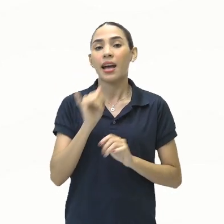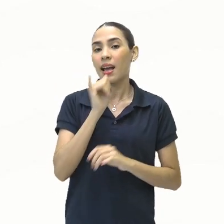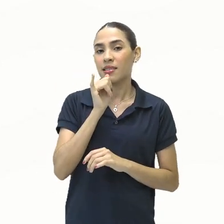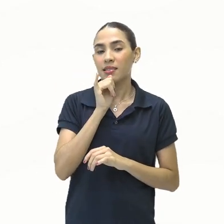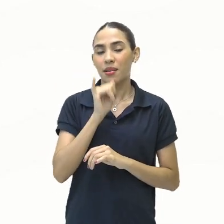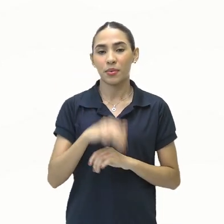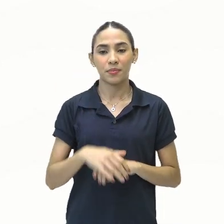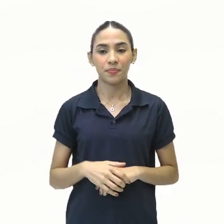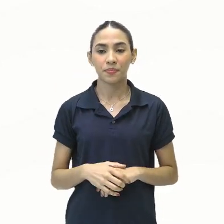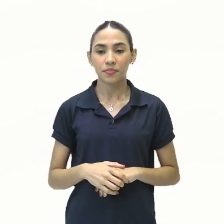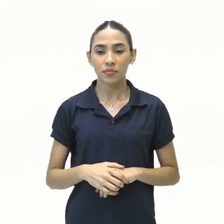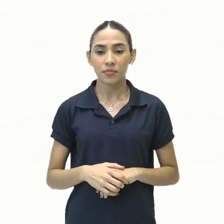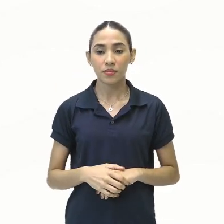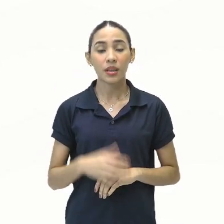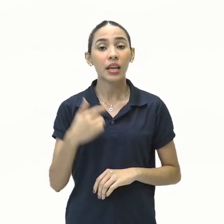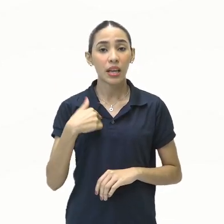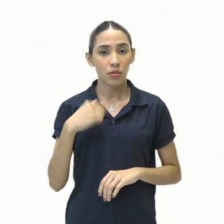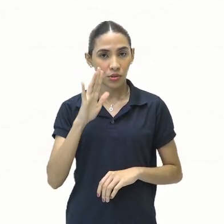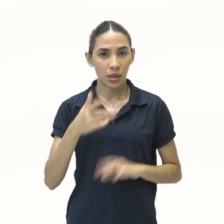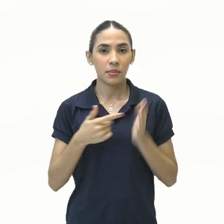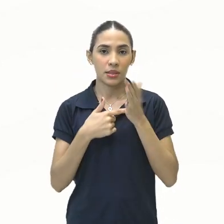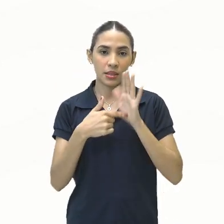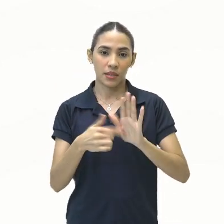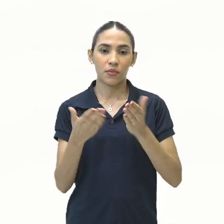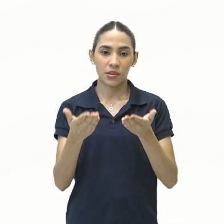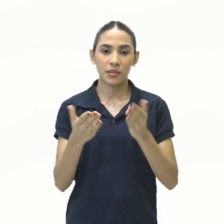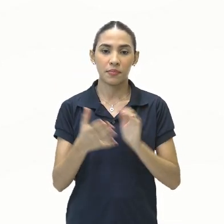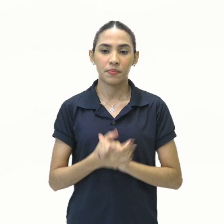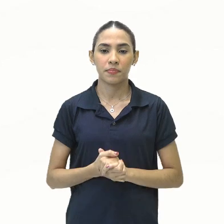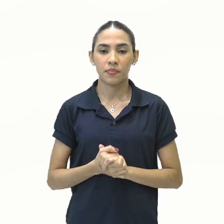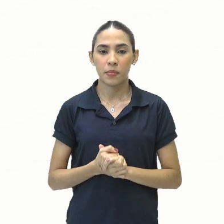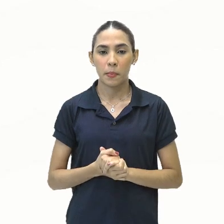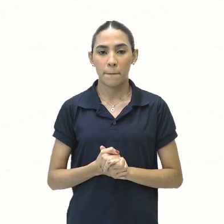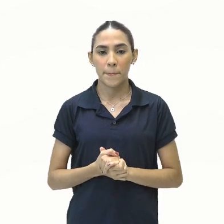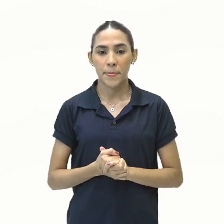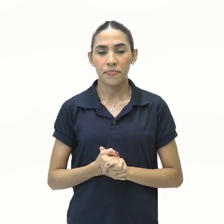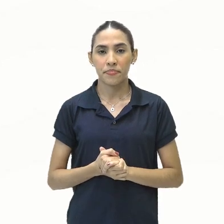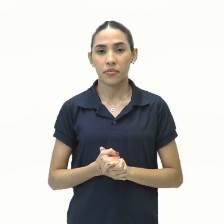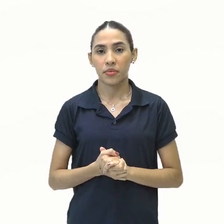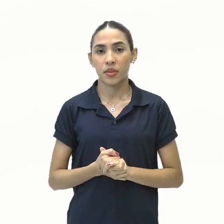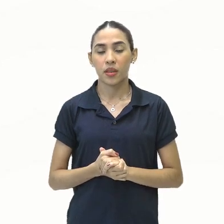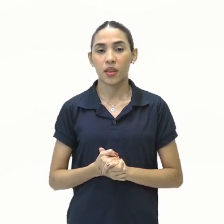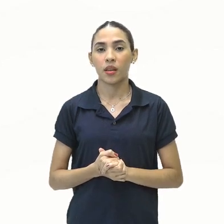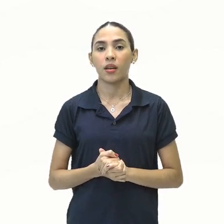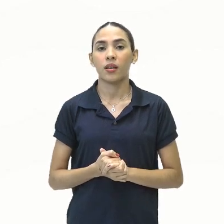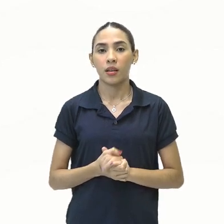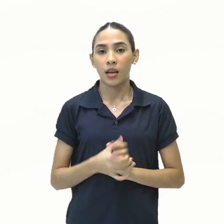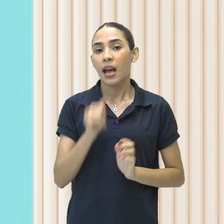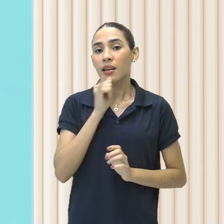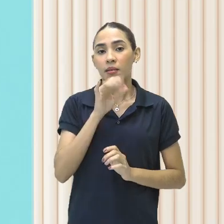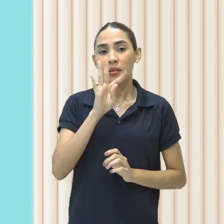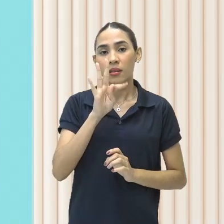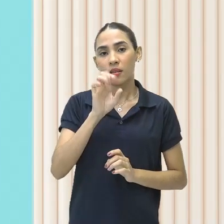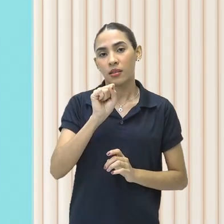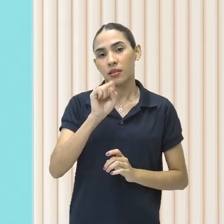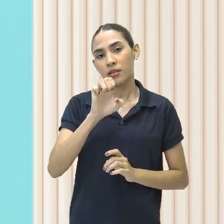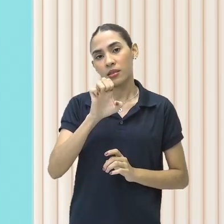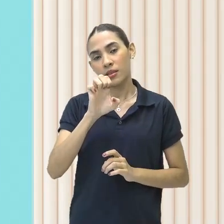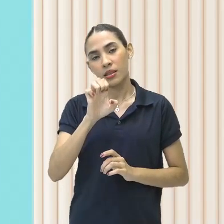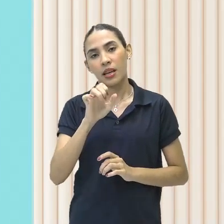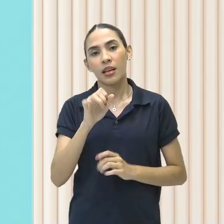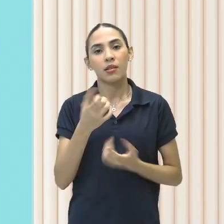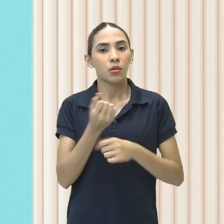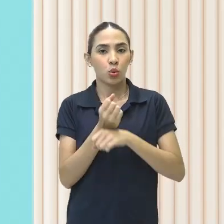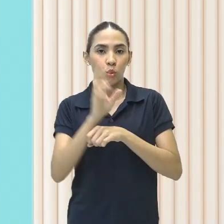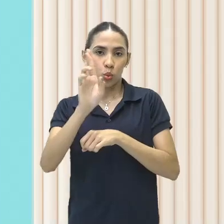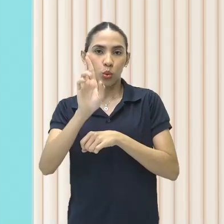exemplo que eu já trouxe para vocês, mas quando eu falo ali de uma tese, né? Uma tese, por exemplo, uma tese de